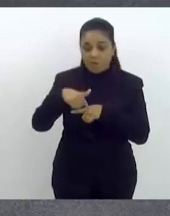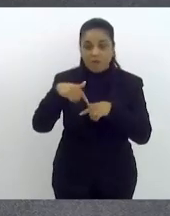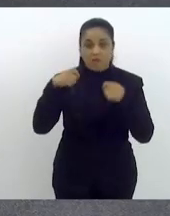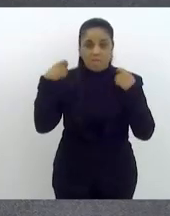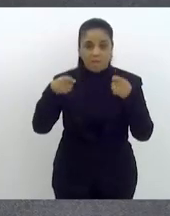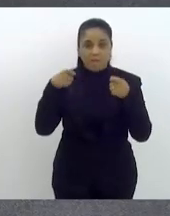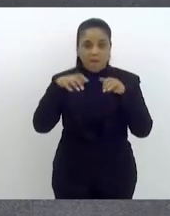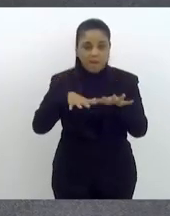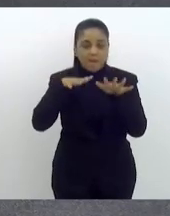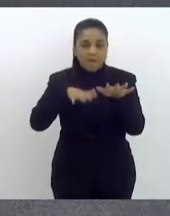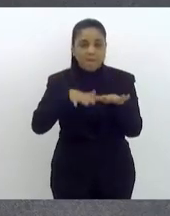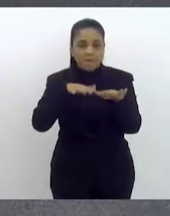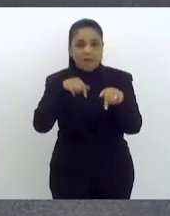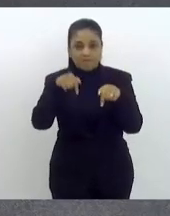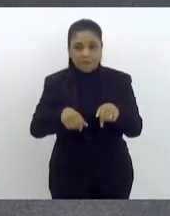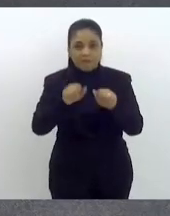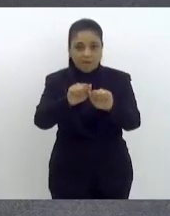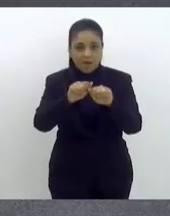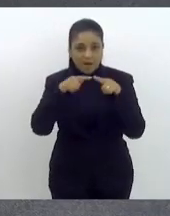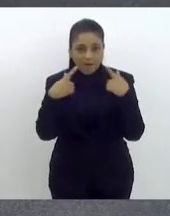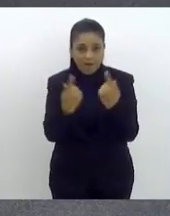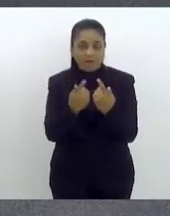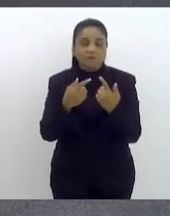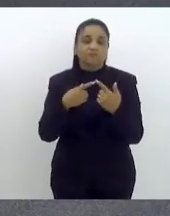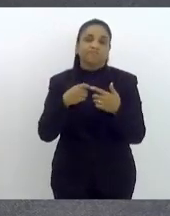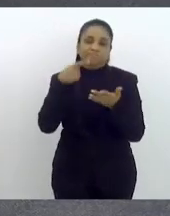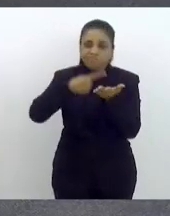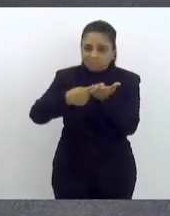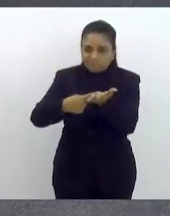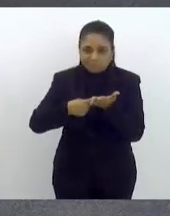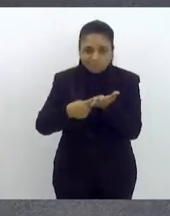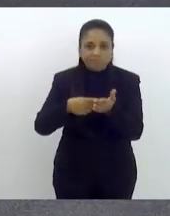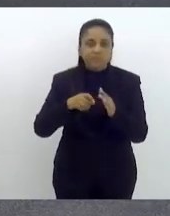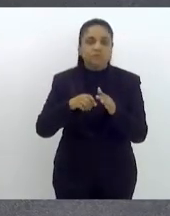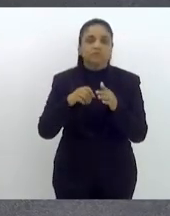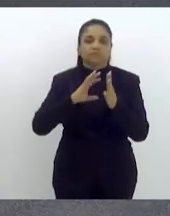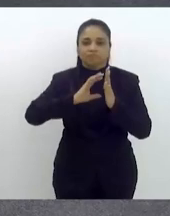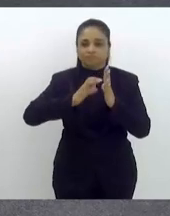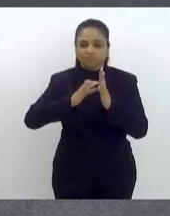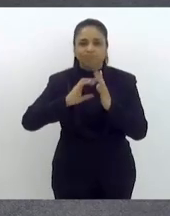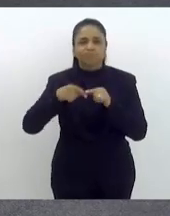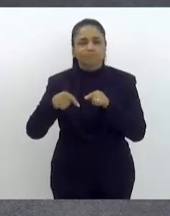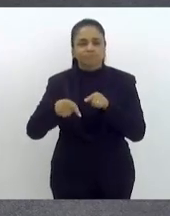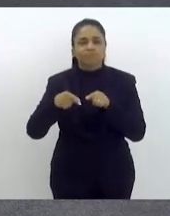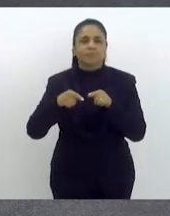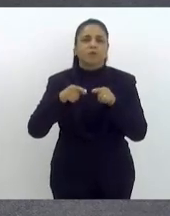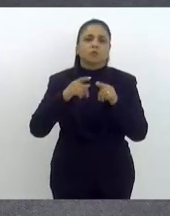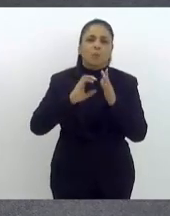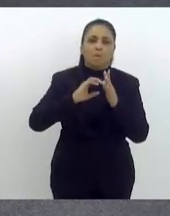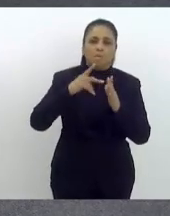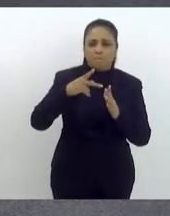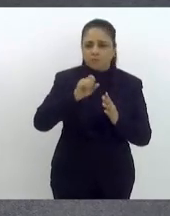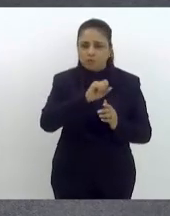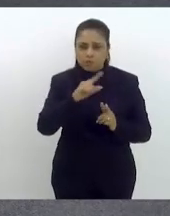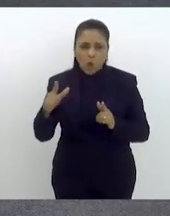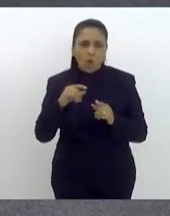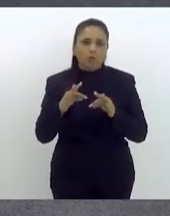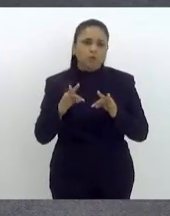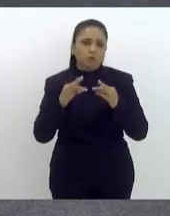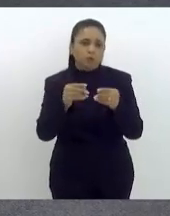eu quero reforçar o compromisso do nosso do nosso mandato sei que é de toda a bancada em defesa da educação da bancada do pessoal dos partidos